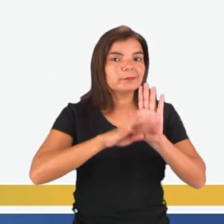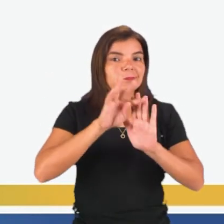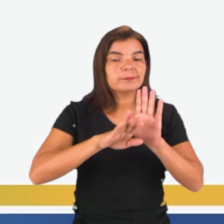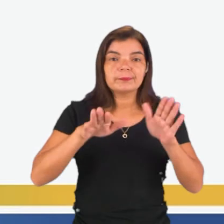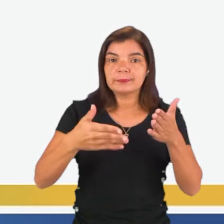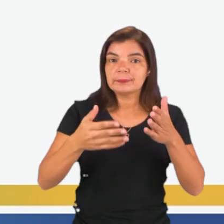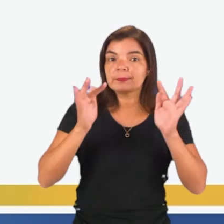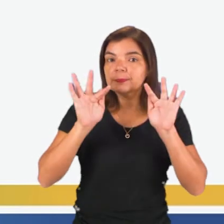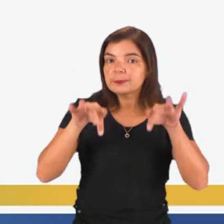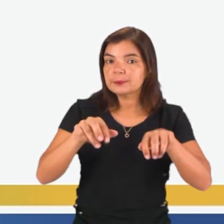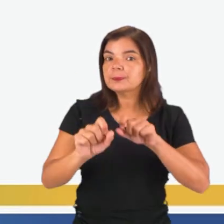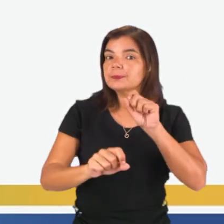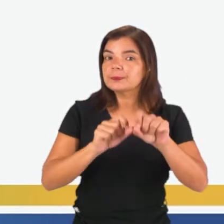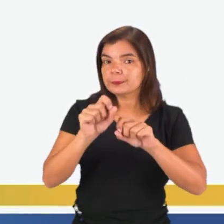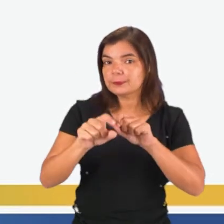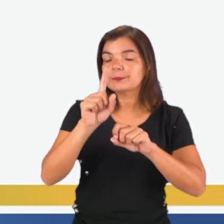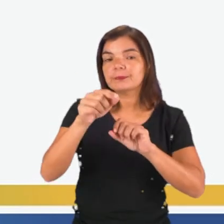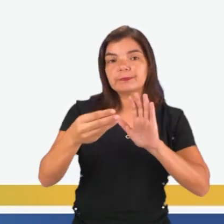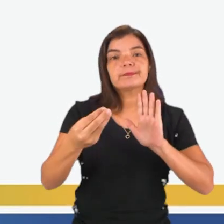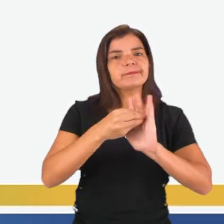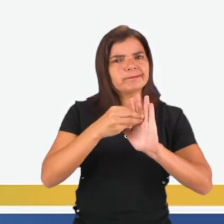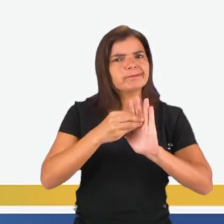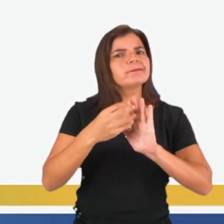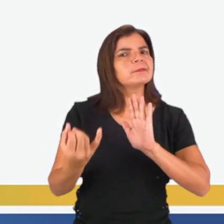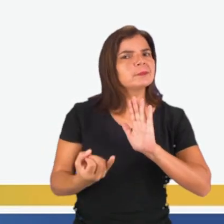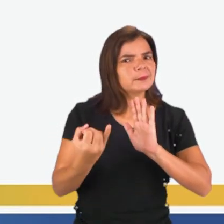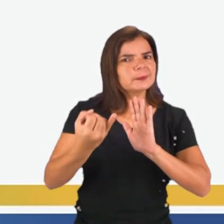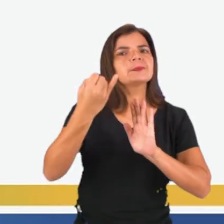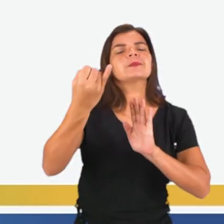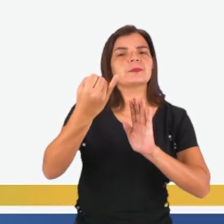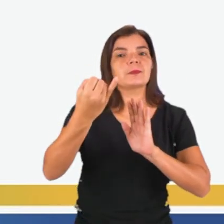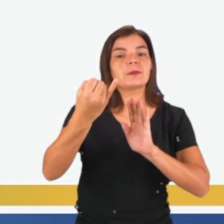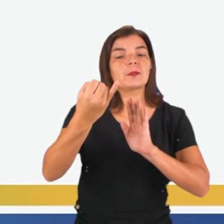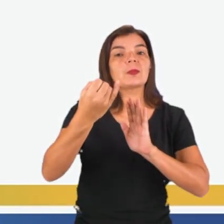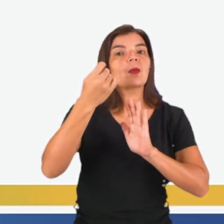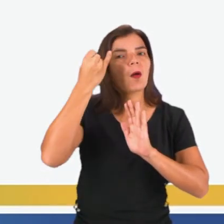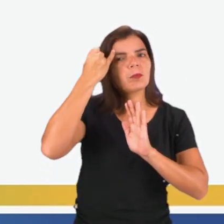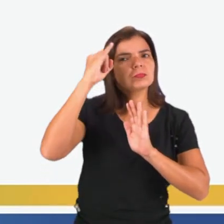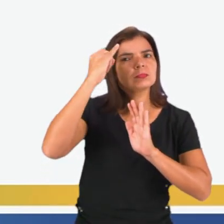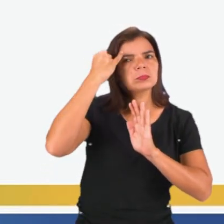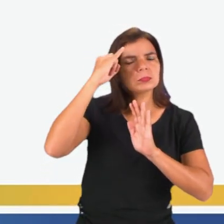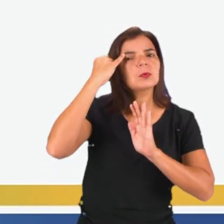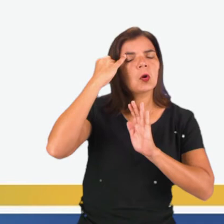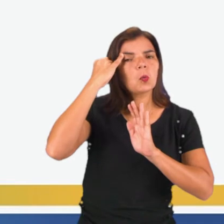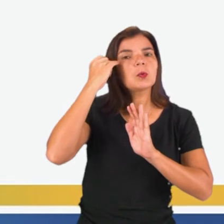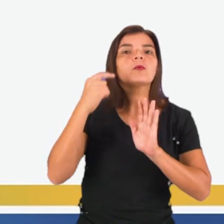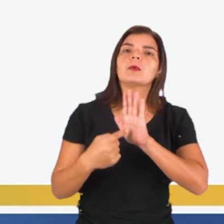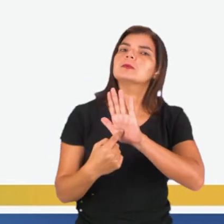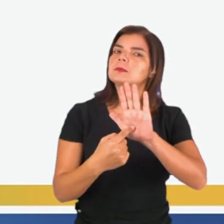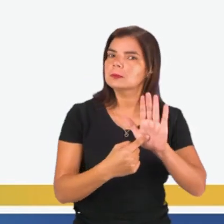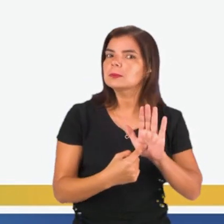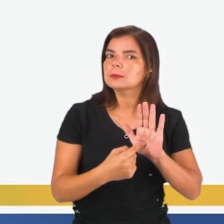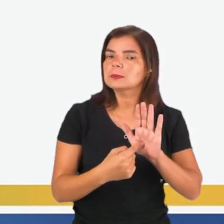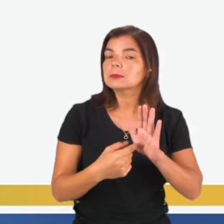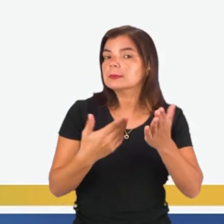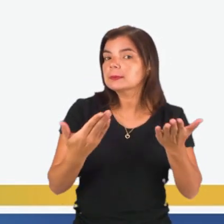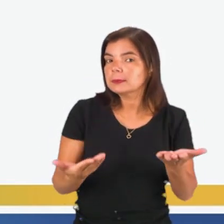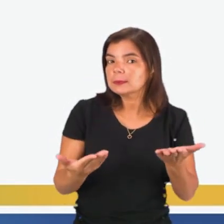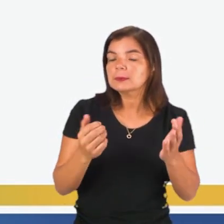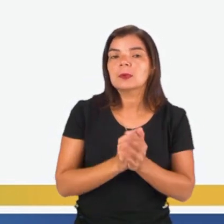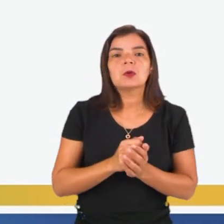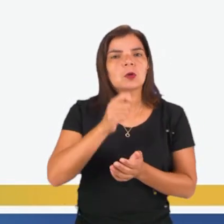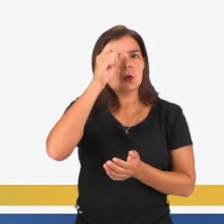A conclusão é uma parte fundamental para arrematar as ideias que foram expostas. No caso